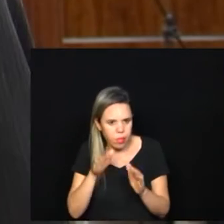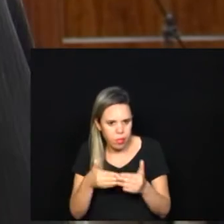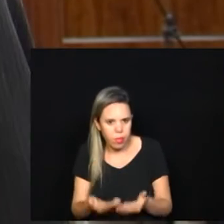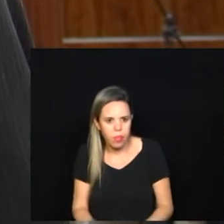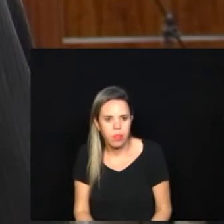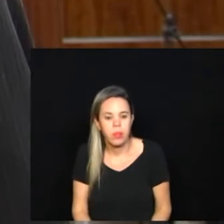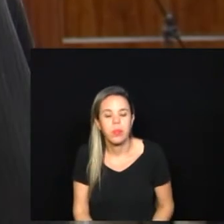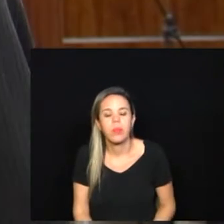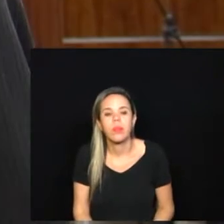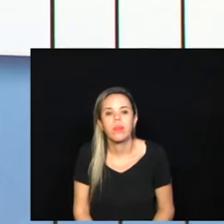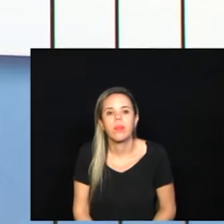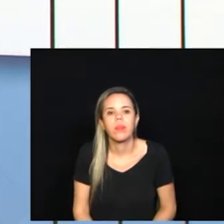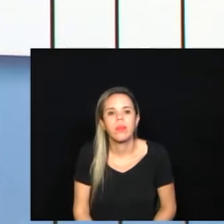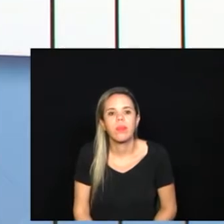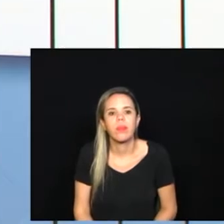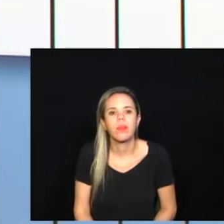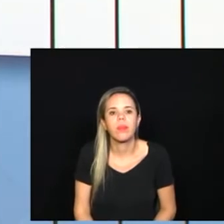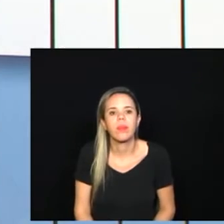nisso.